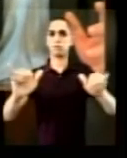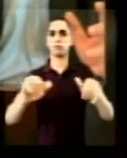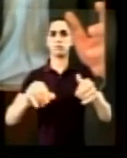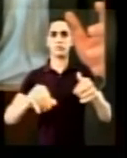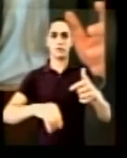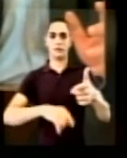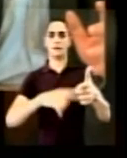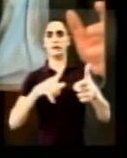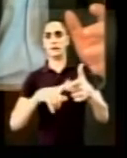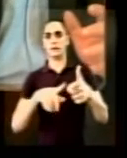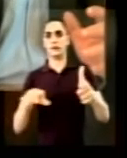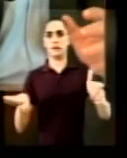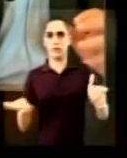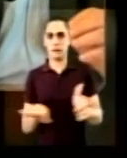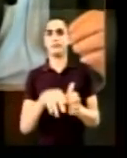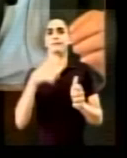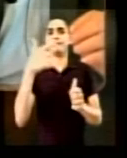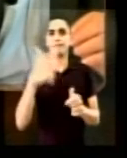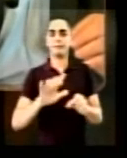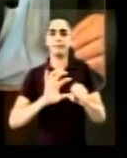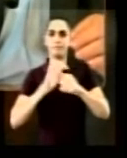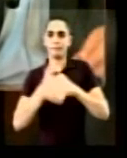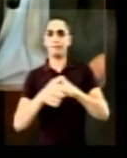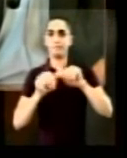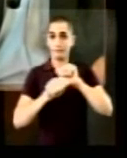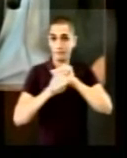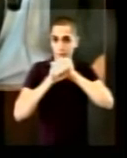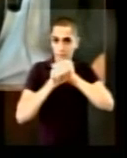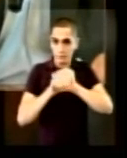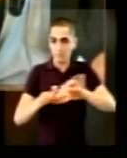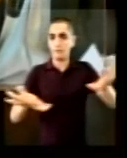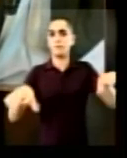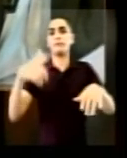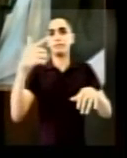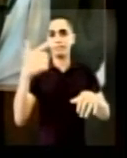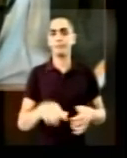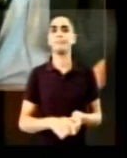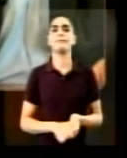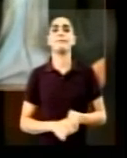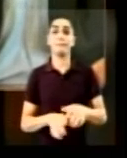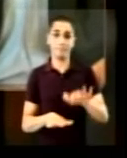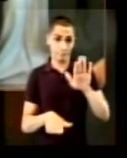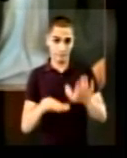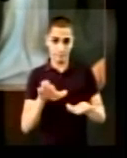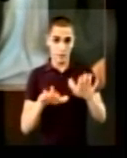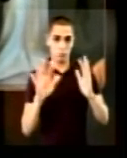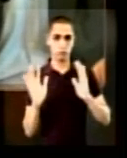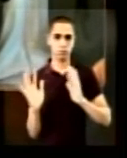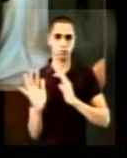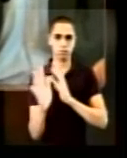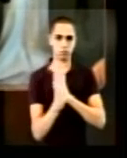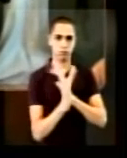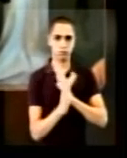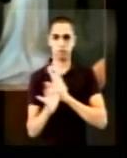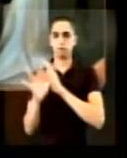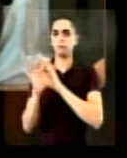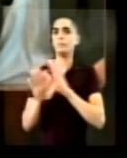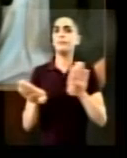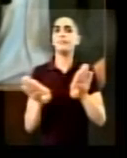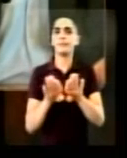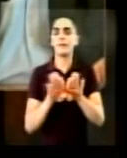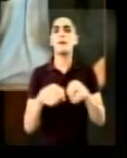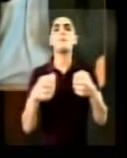pode ocorrer. Ela depende essencialmente das aglomerações, das pessoas se cuidarem,